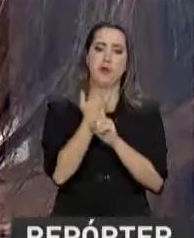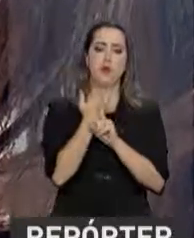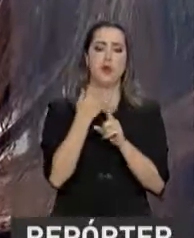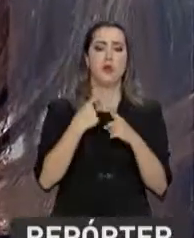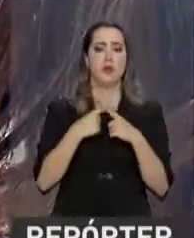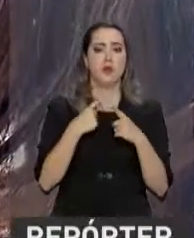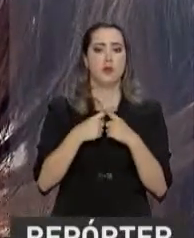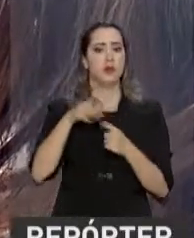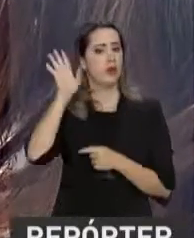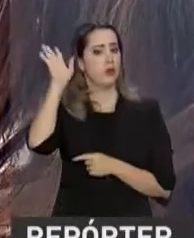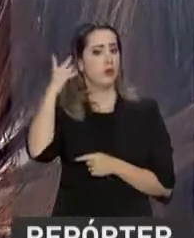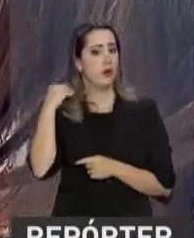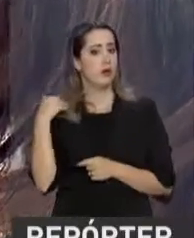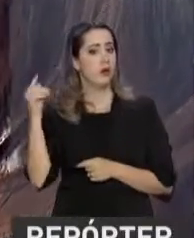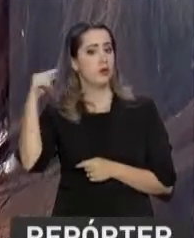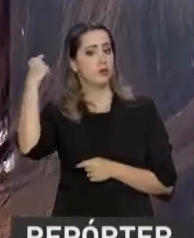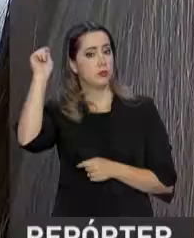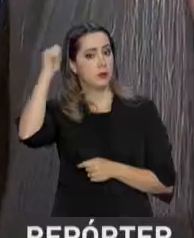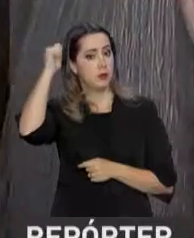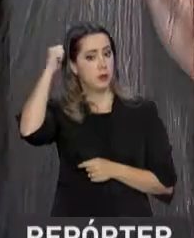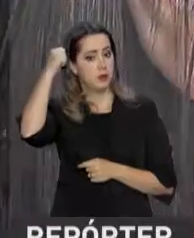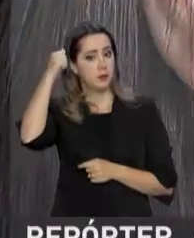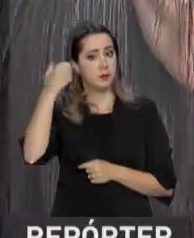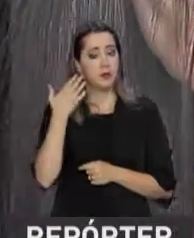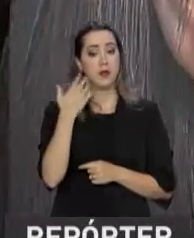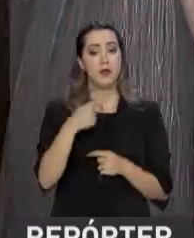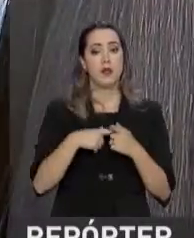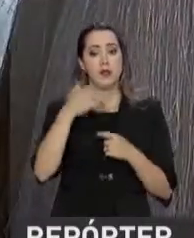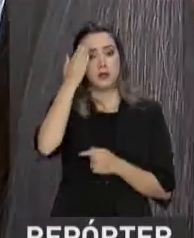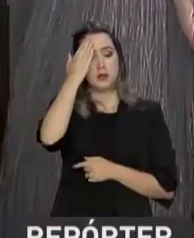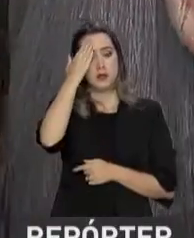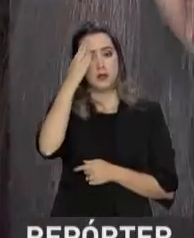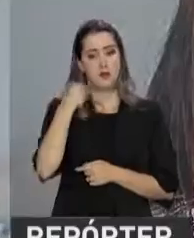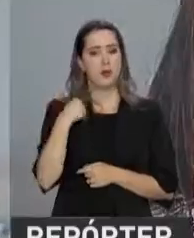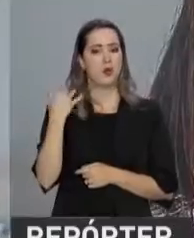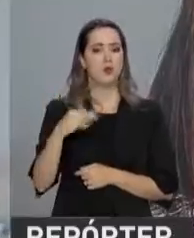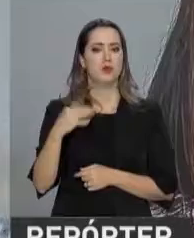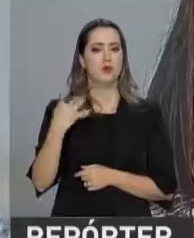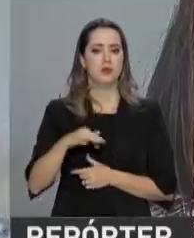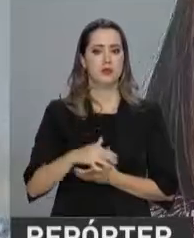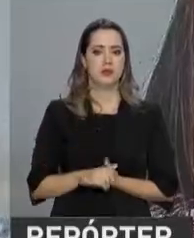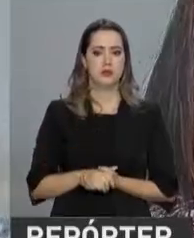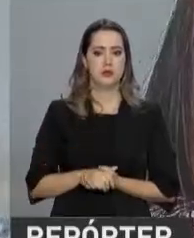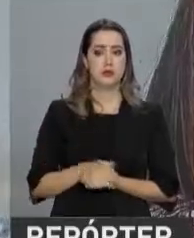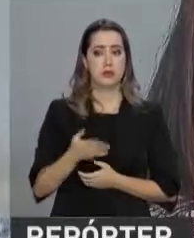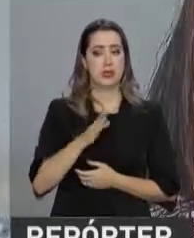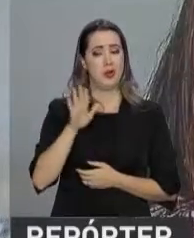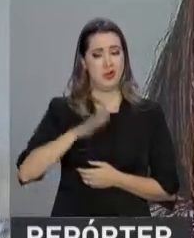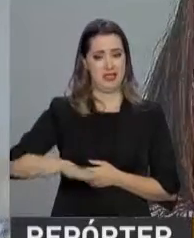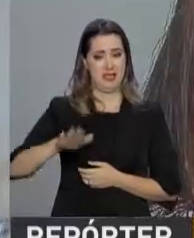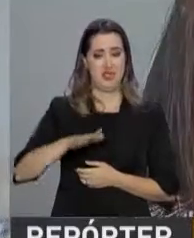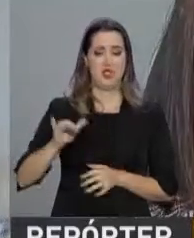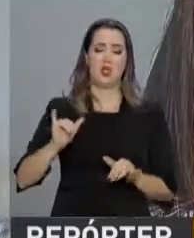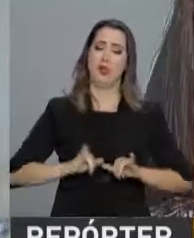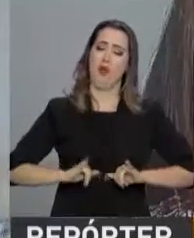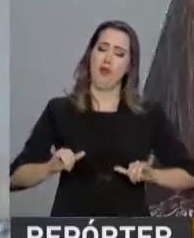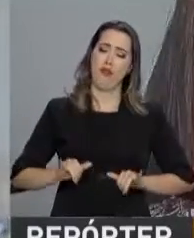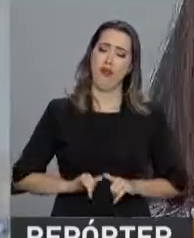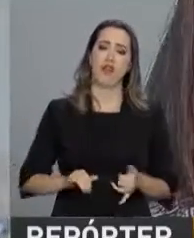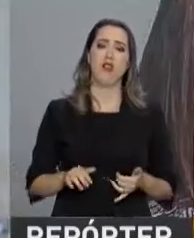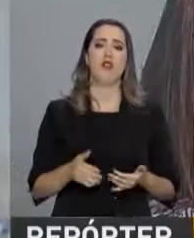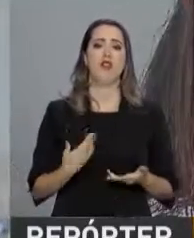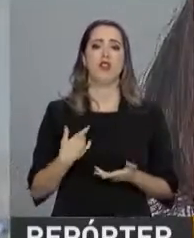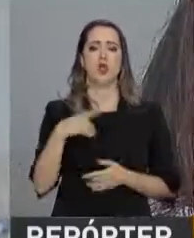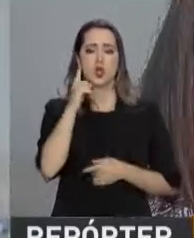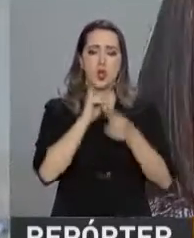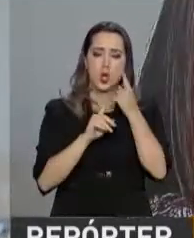ela sabe como os insultos doem na época eu sofri bastante às vezes chegava em casa chorando de falava pra minha mãe que não queria ter aquele